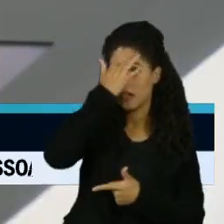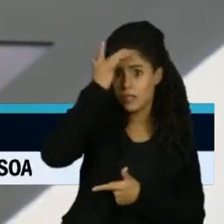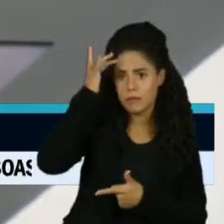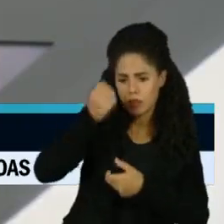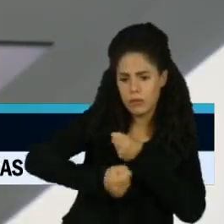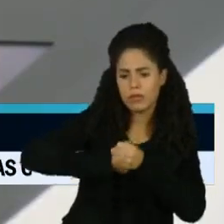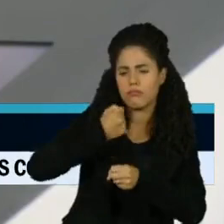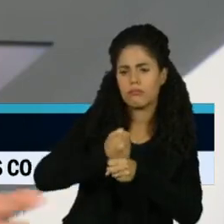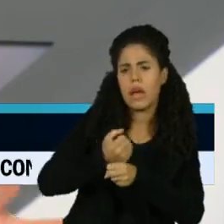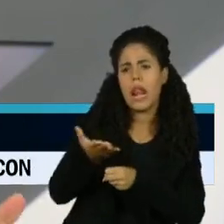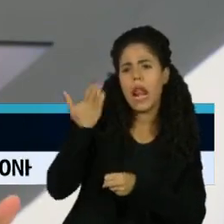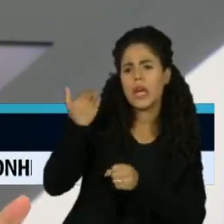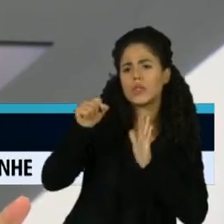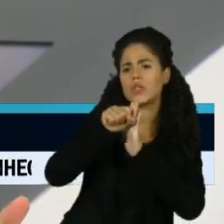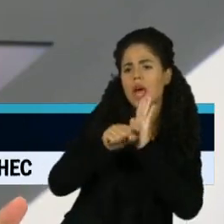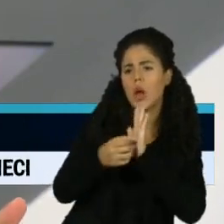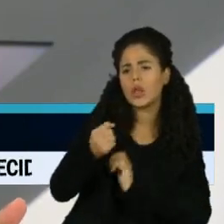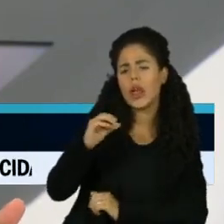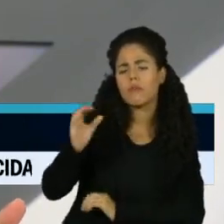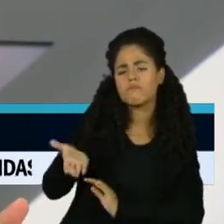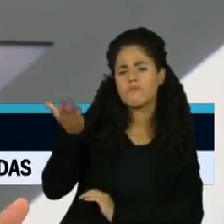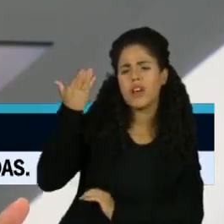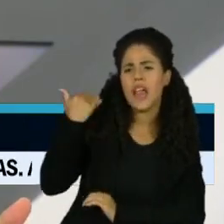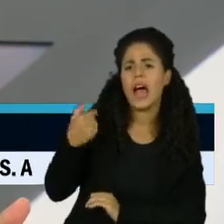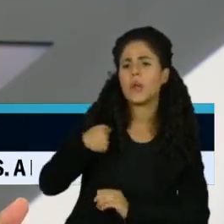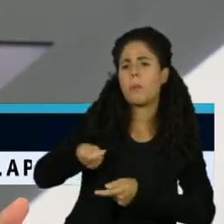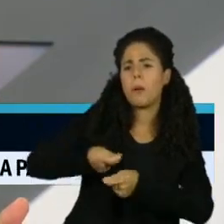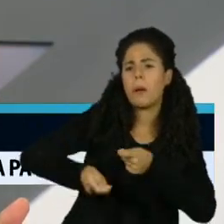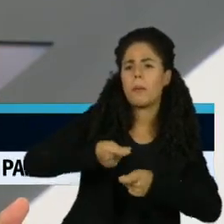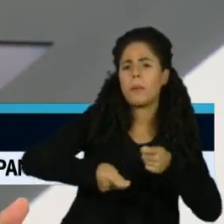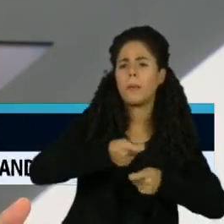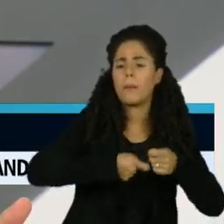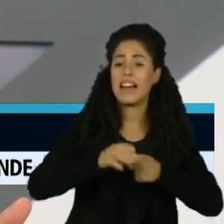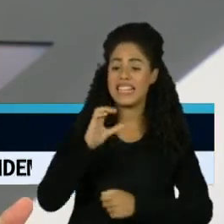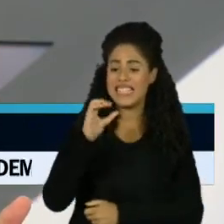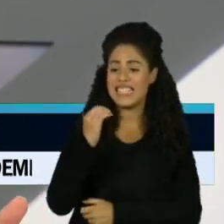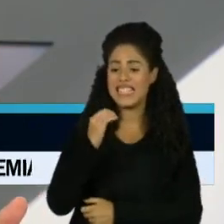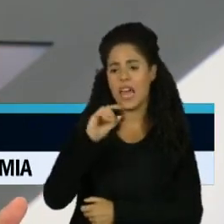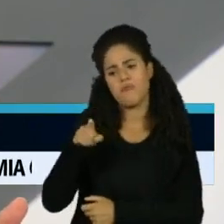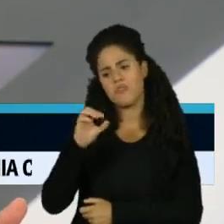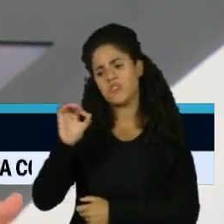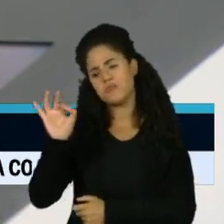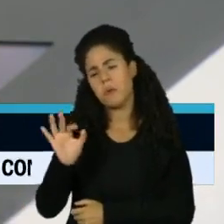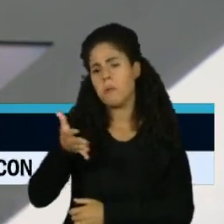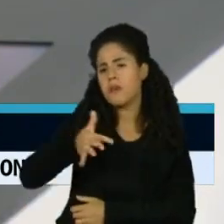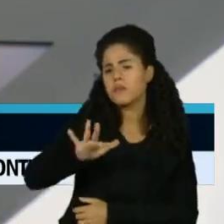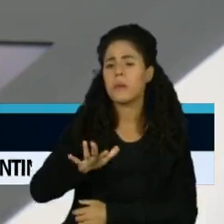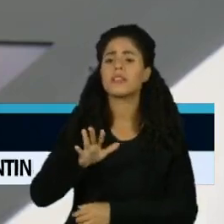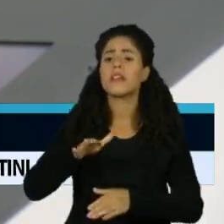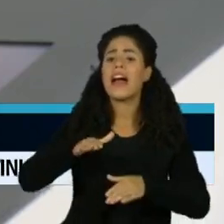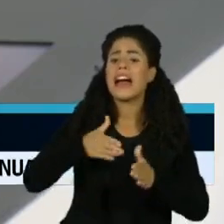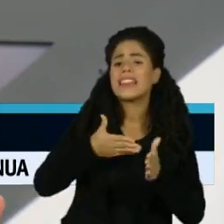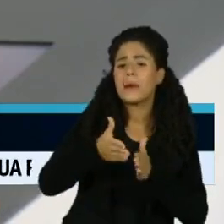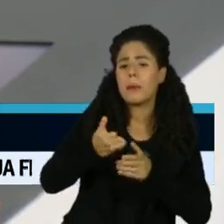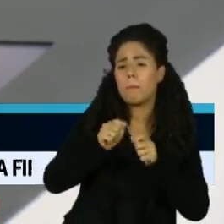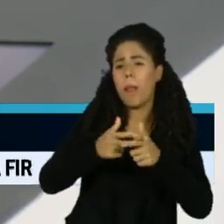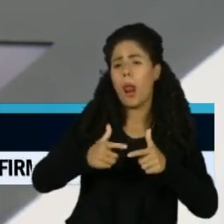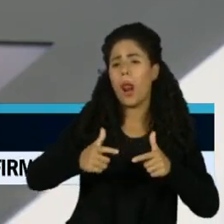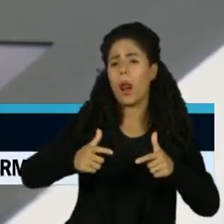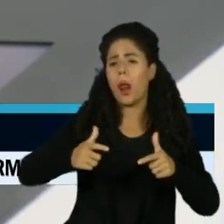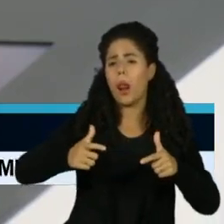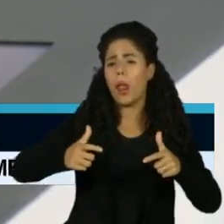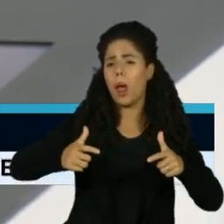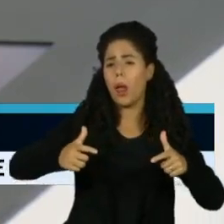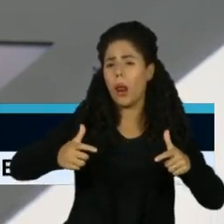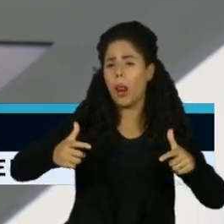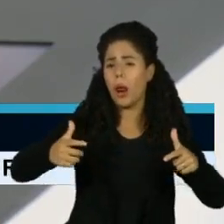de 80 a gente tem o quê estagnação no crescimento econômico que deve ser quase zero esse ano para não dizer uma recessão e uma disparada da